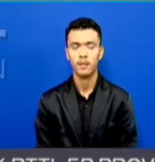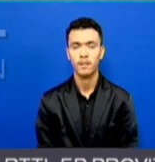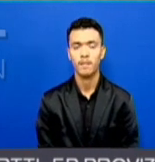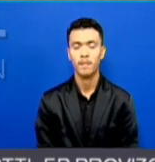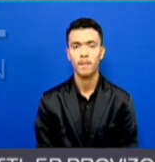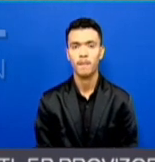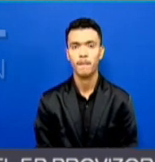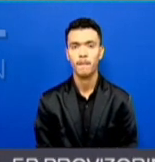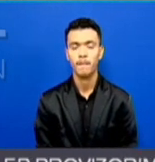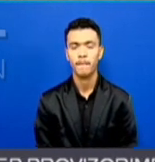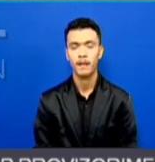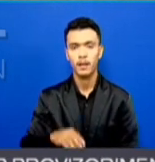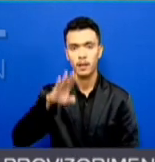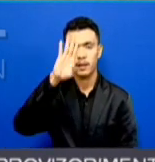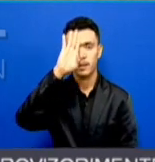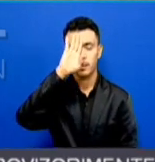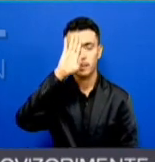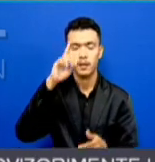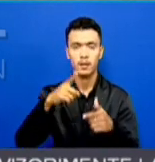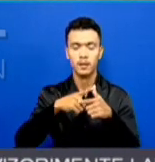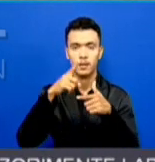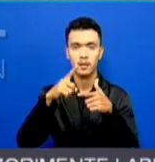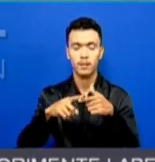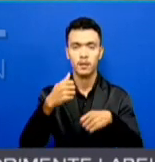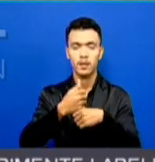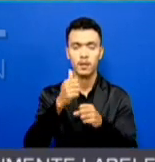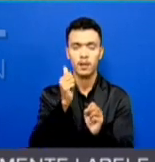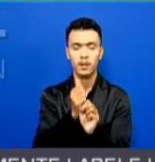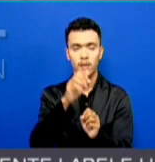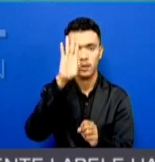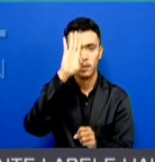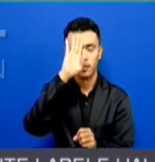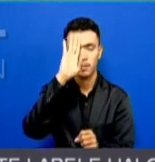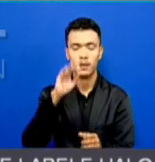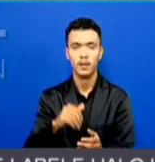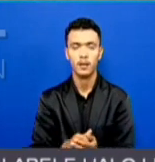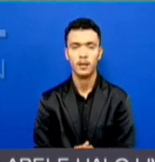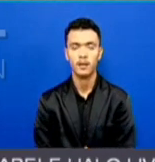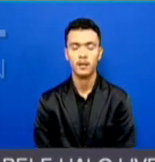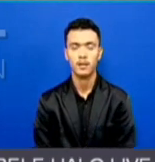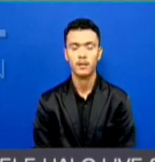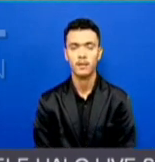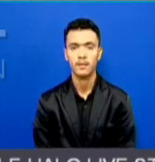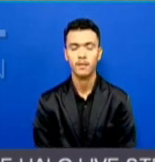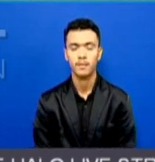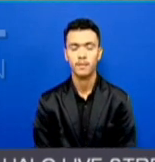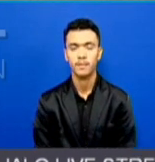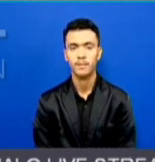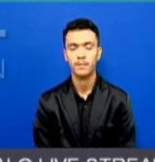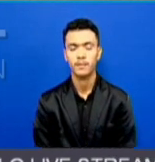soke halu si mana sih ma, halu ni si mana sih be bedok kene ma, haru be